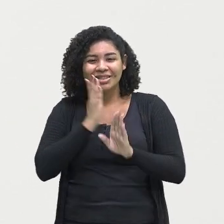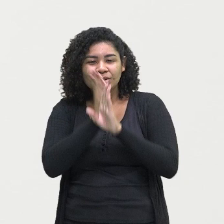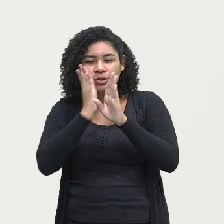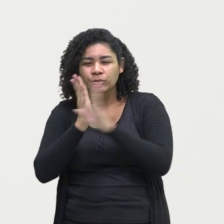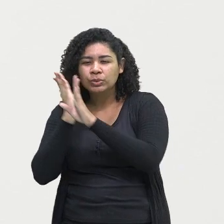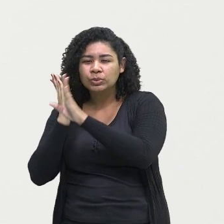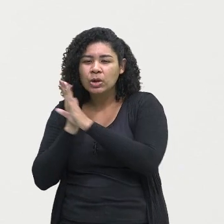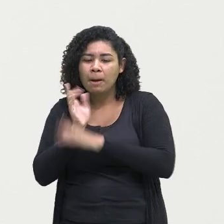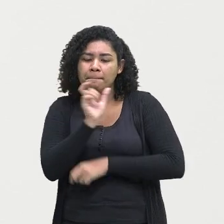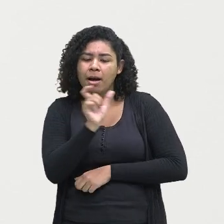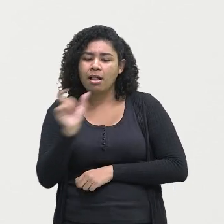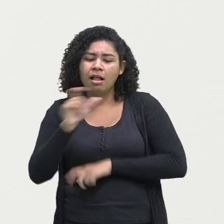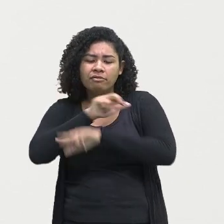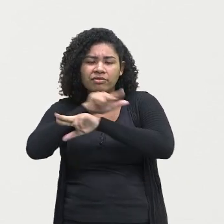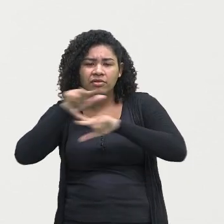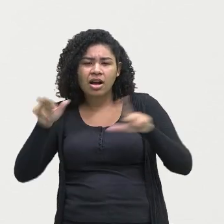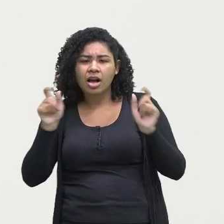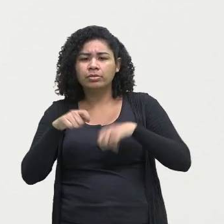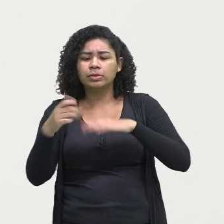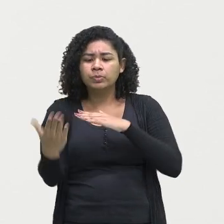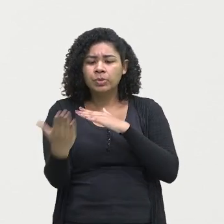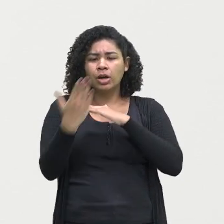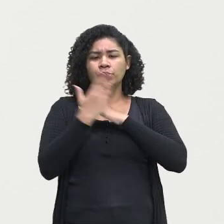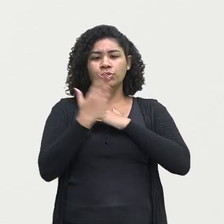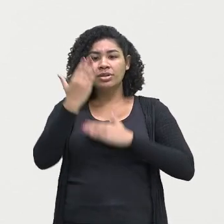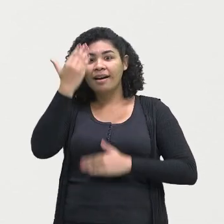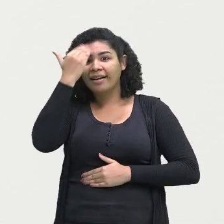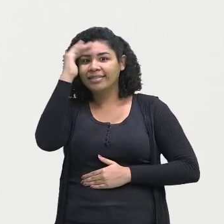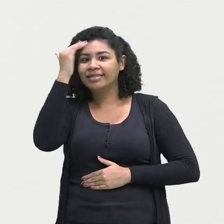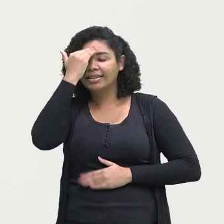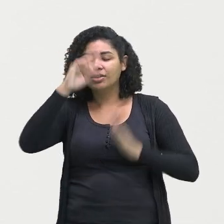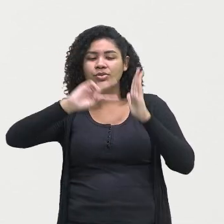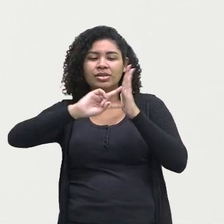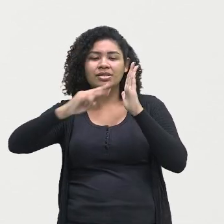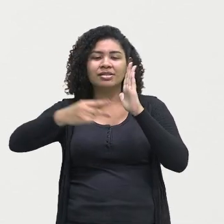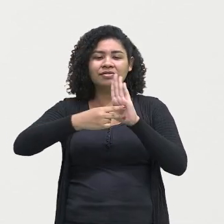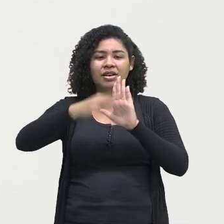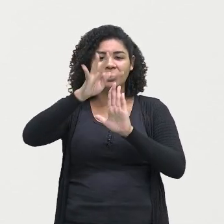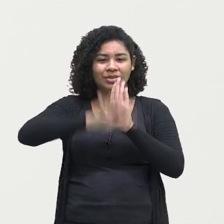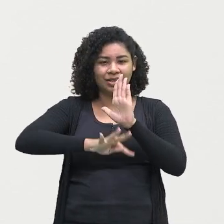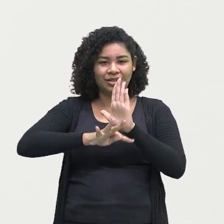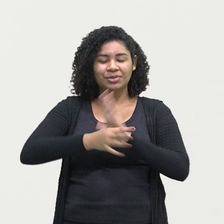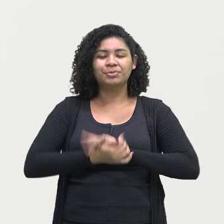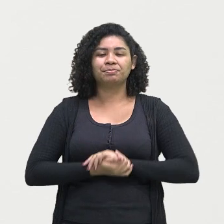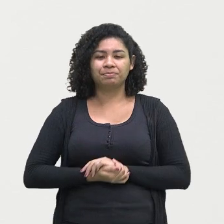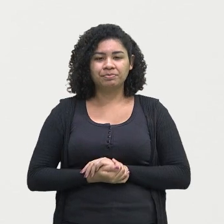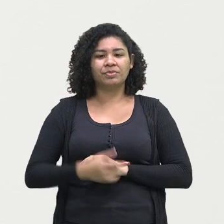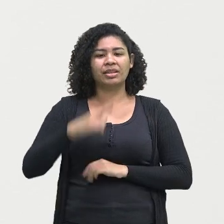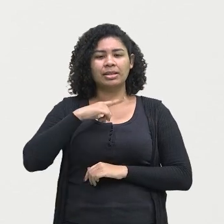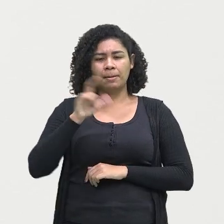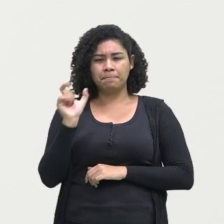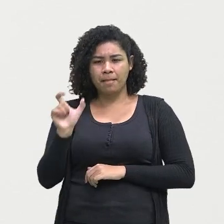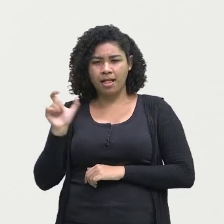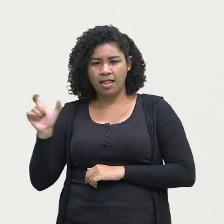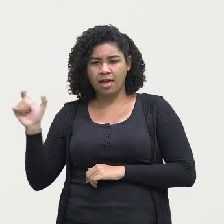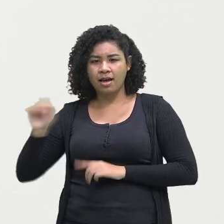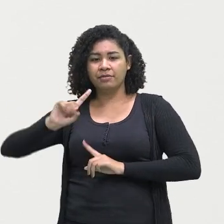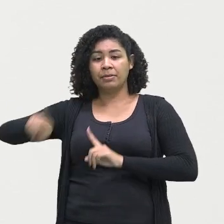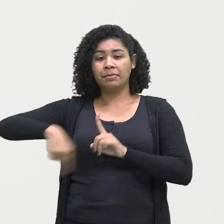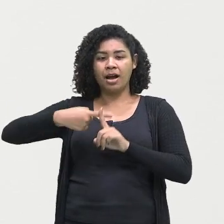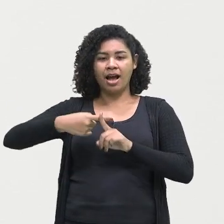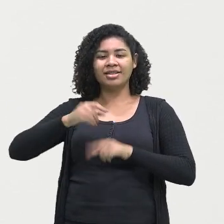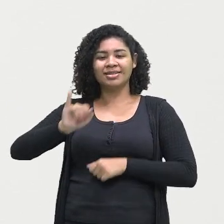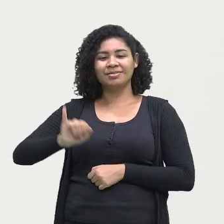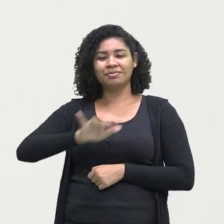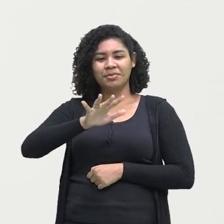que podem nos ajudar a descobrir o significado do texto. Além das palavras, nós temos as imagens também,